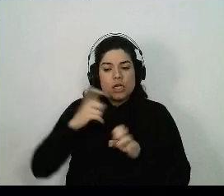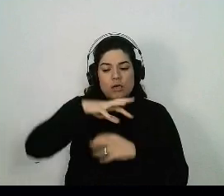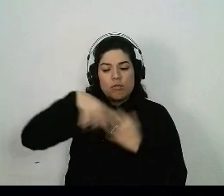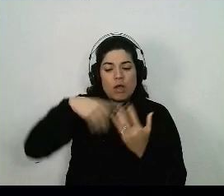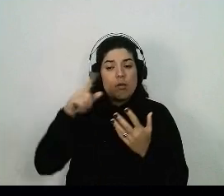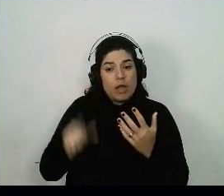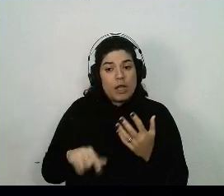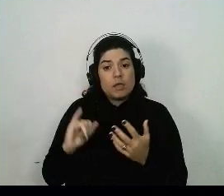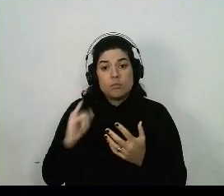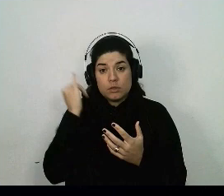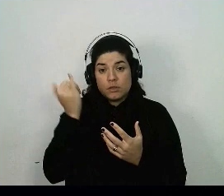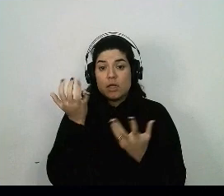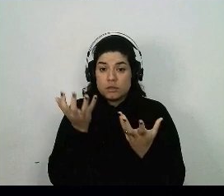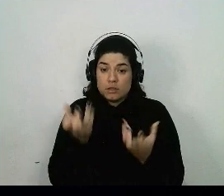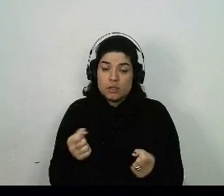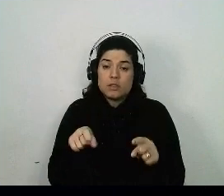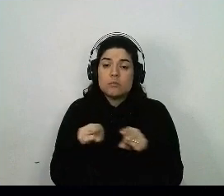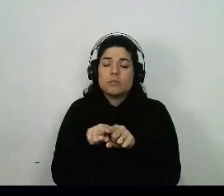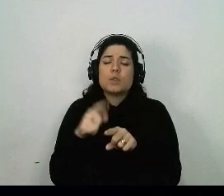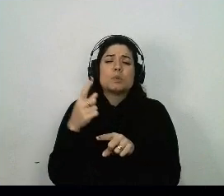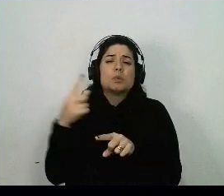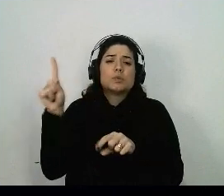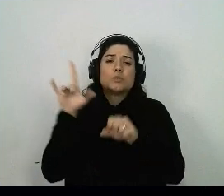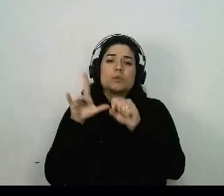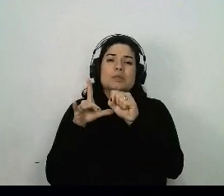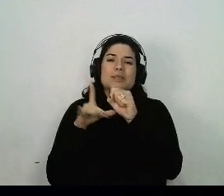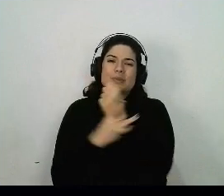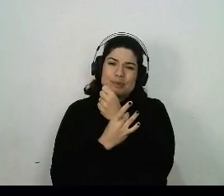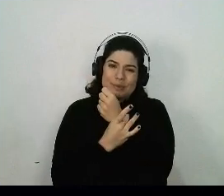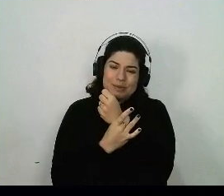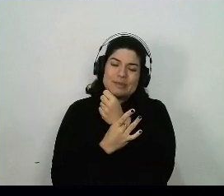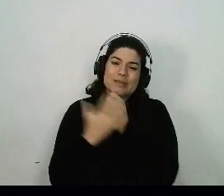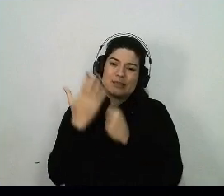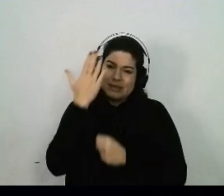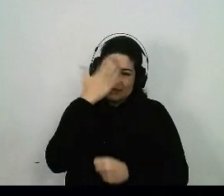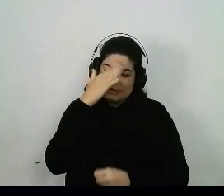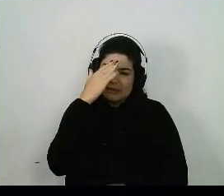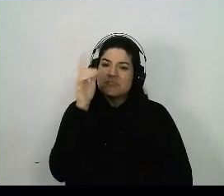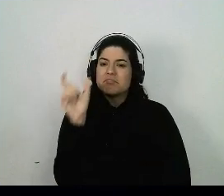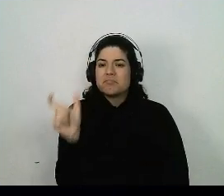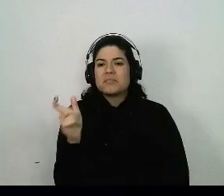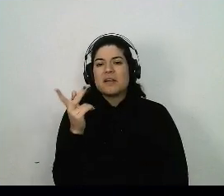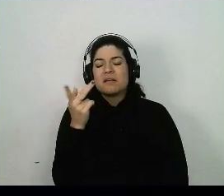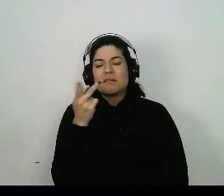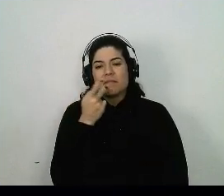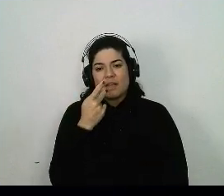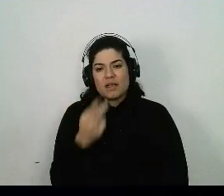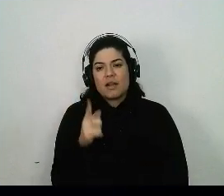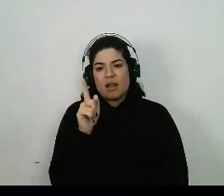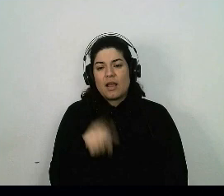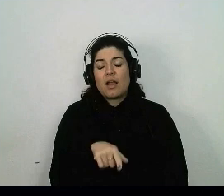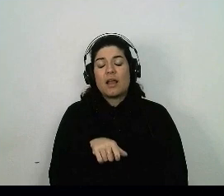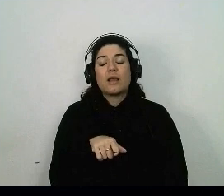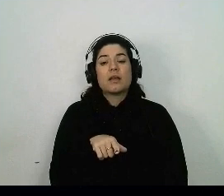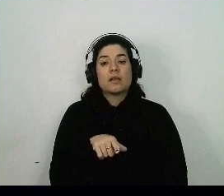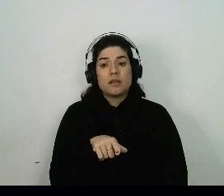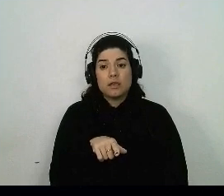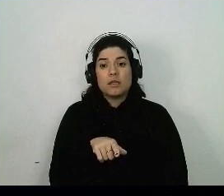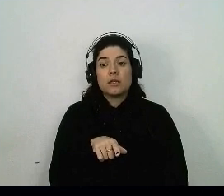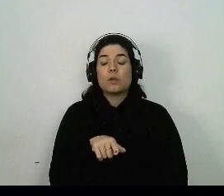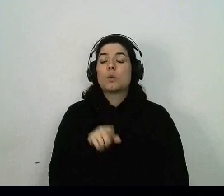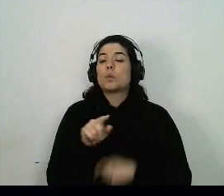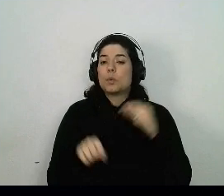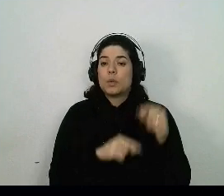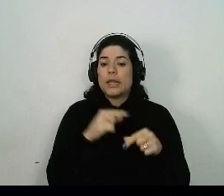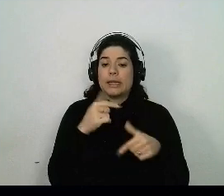E, por último, segurança. Então, considerando aqui até uma terminologia que a gente fala Zero Trust, né? Então, garantindo que os workloads ali